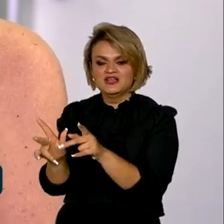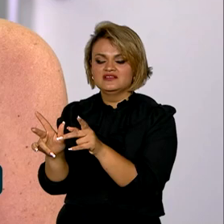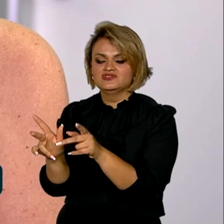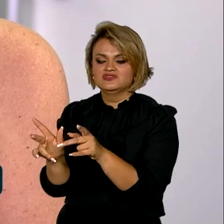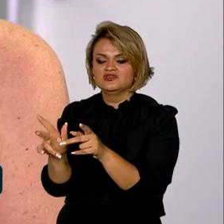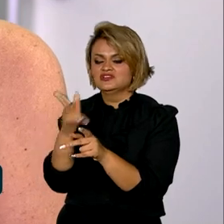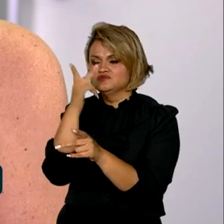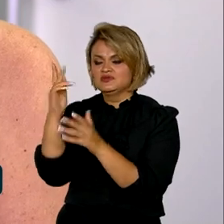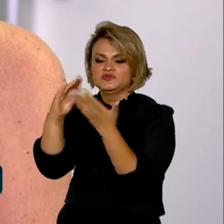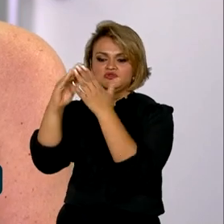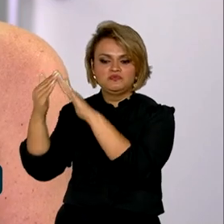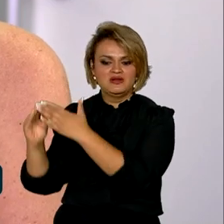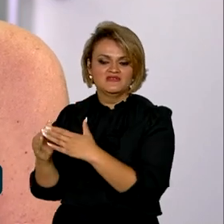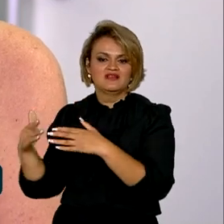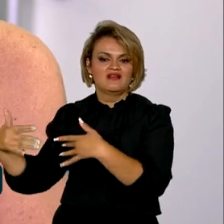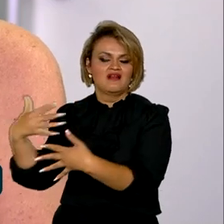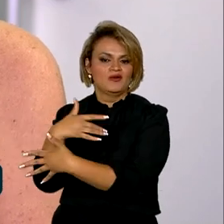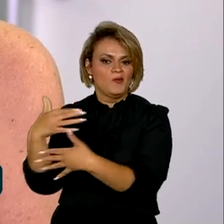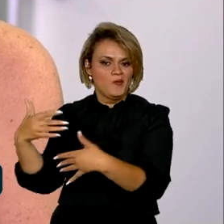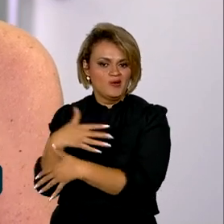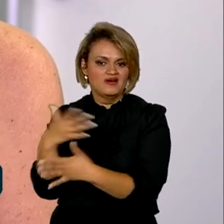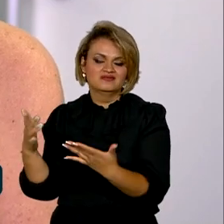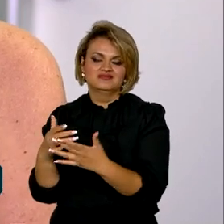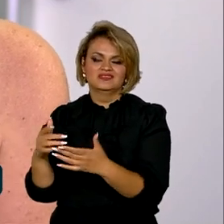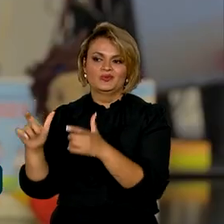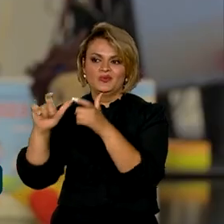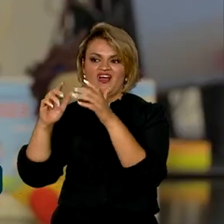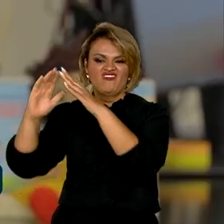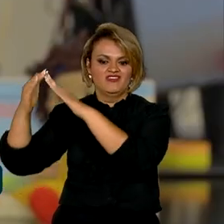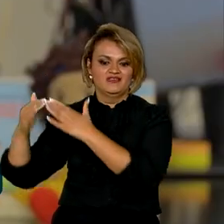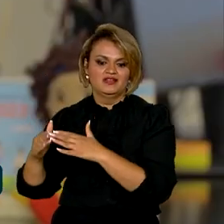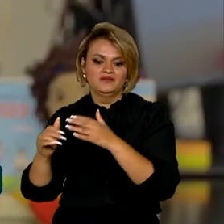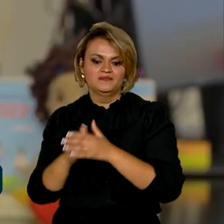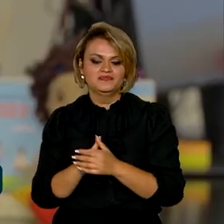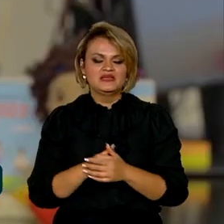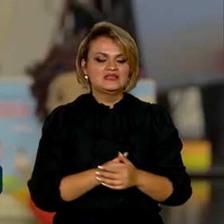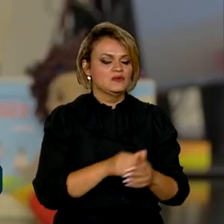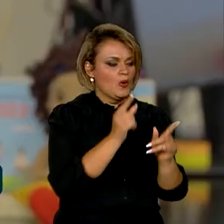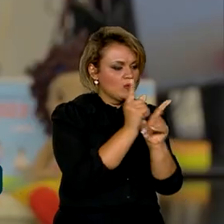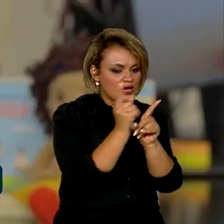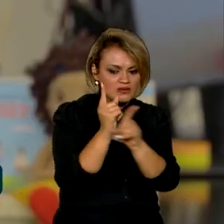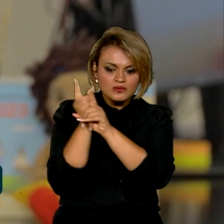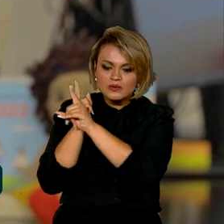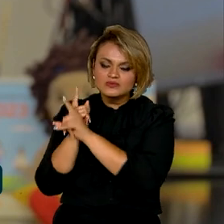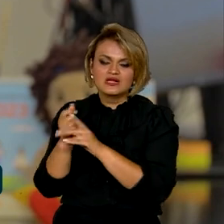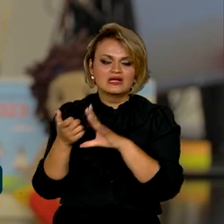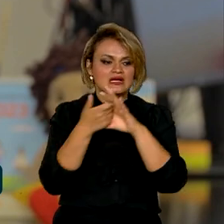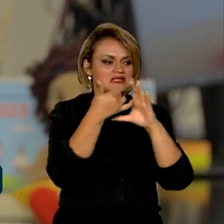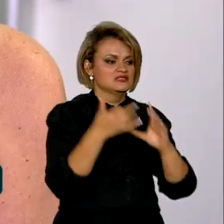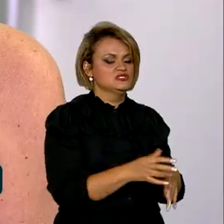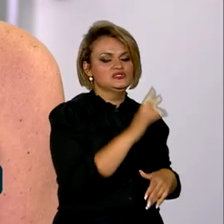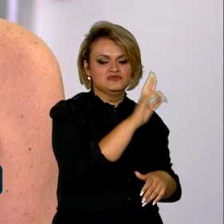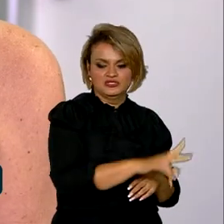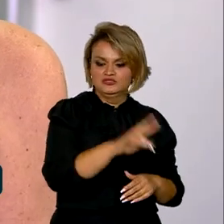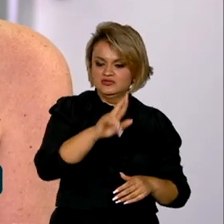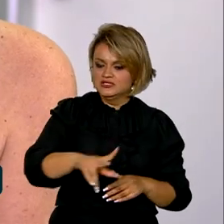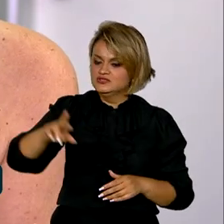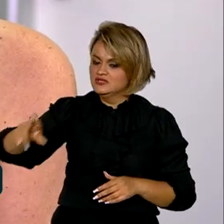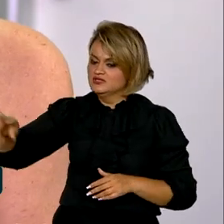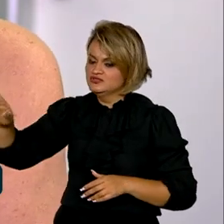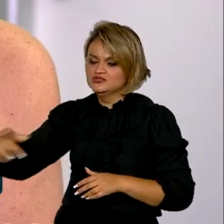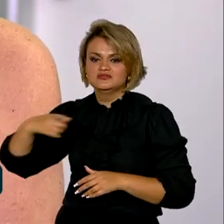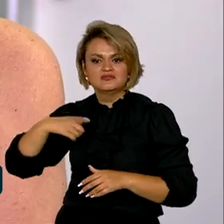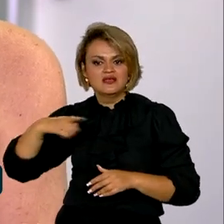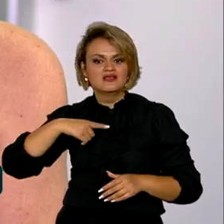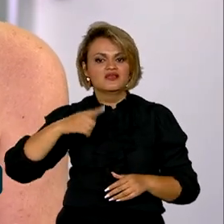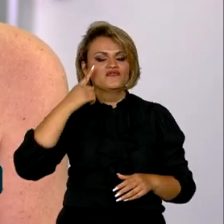situação periférica urbana, né, como nas favelas. E essa identificação aí da população